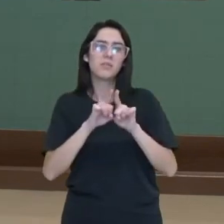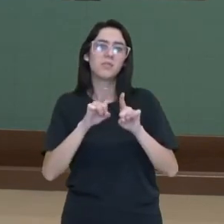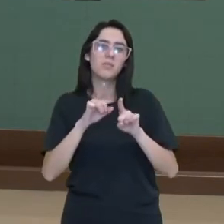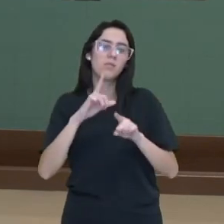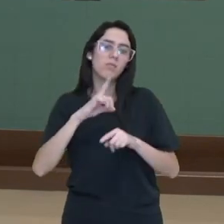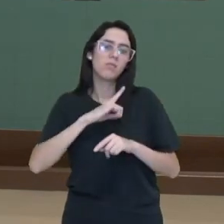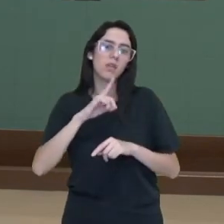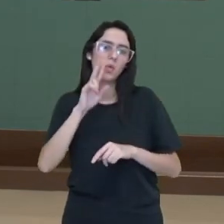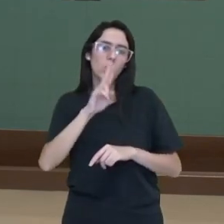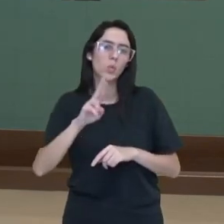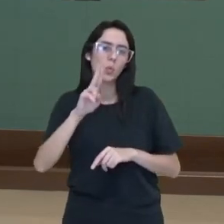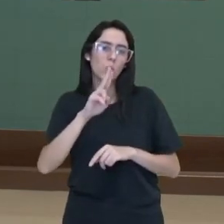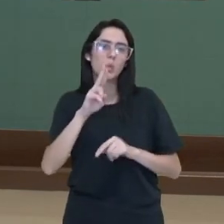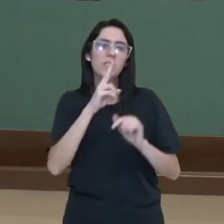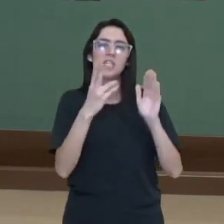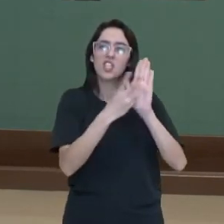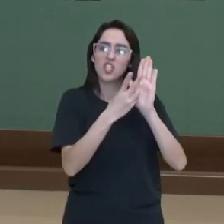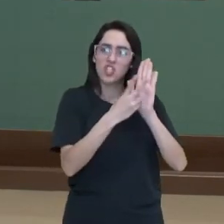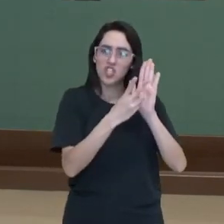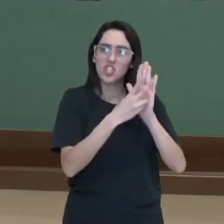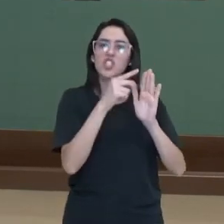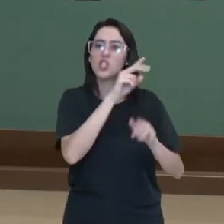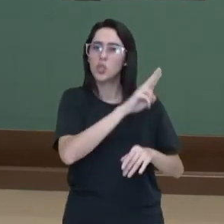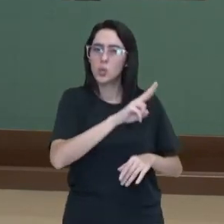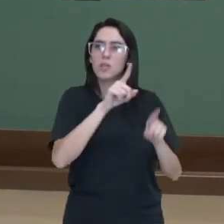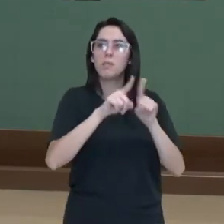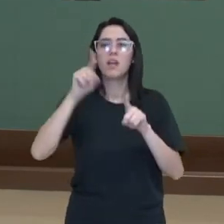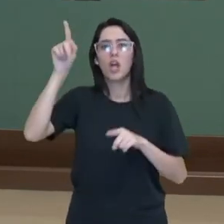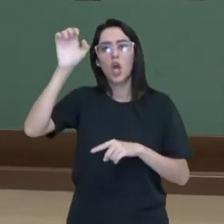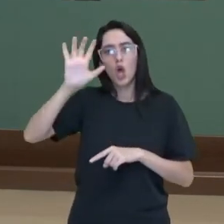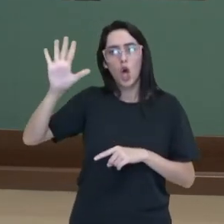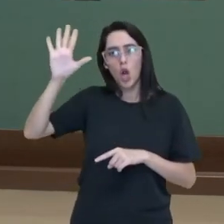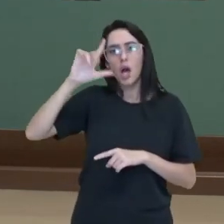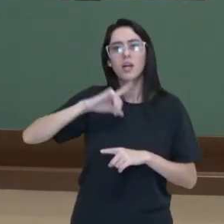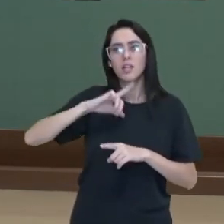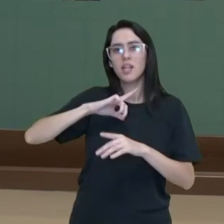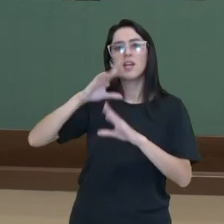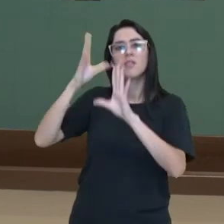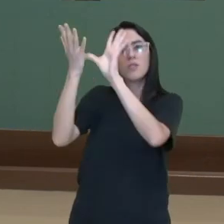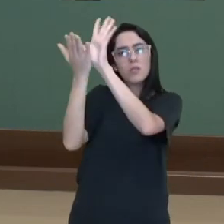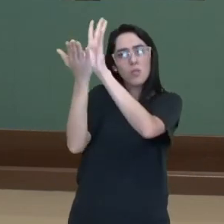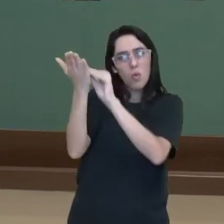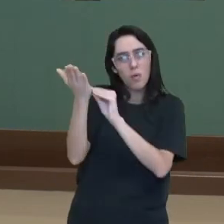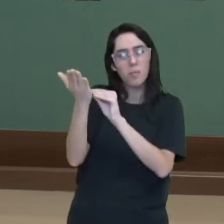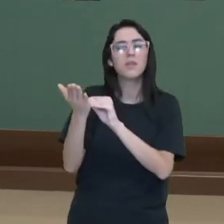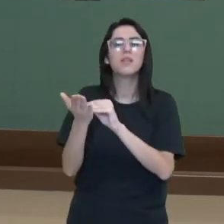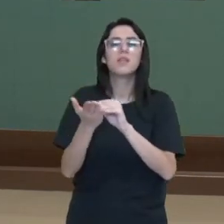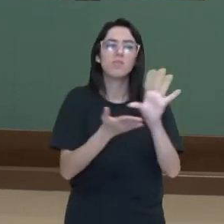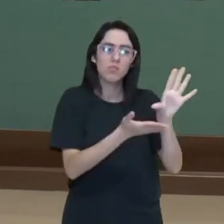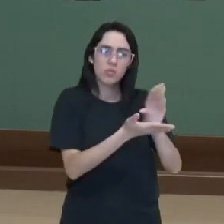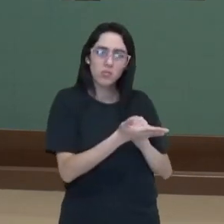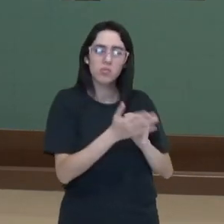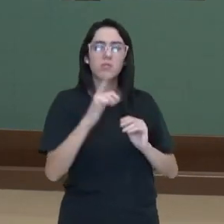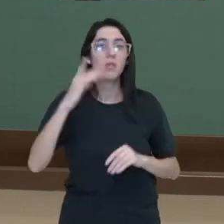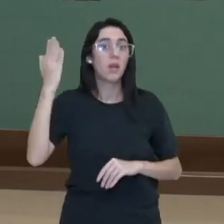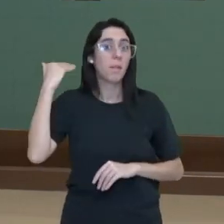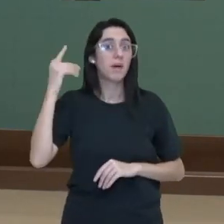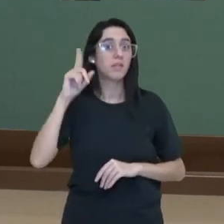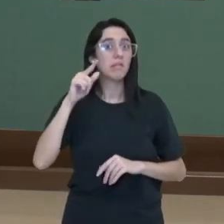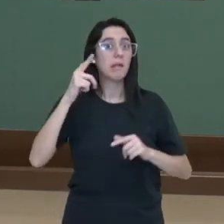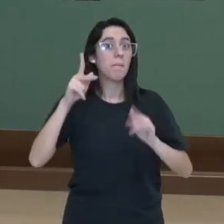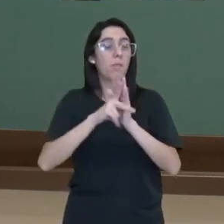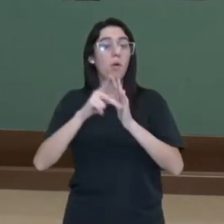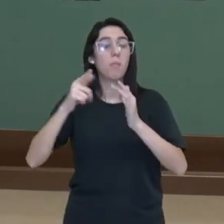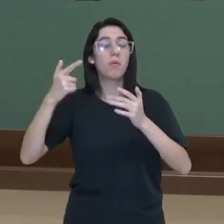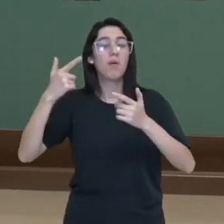e flecha indígena ou até europeu, que durante muitos anos, né, era uma arma muito potente nas